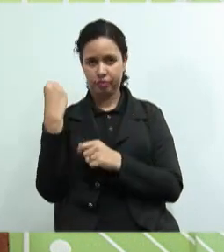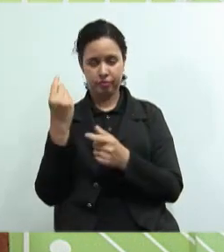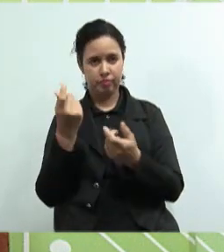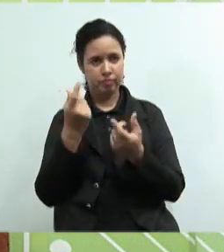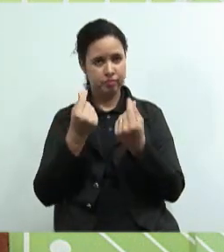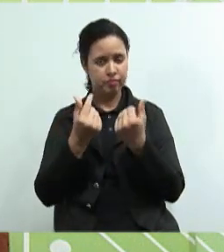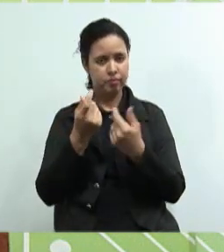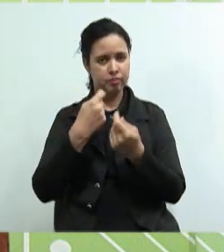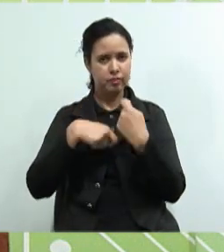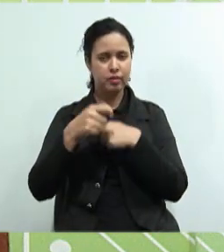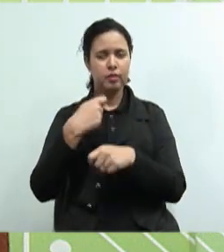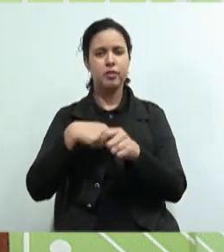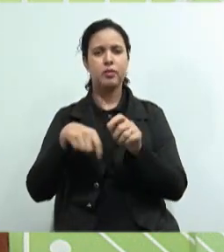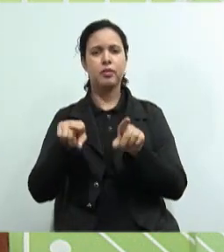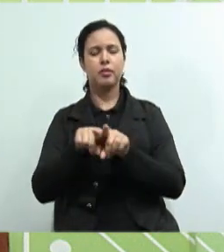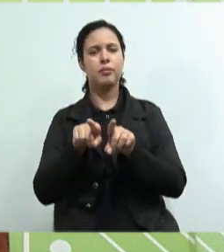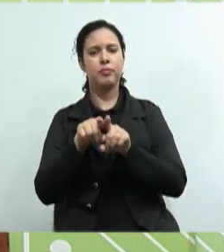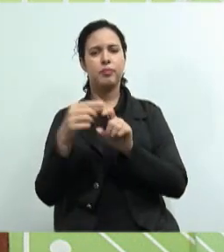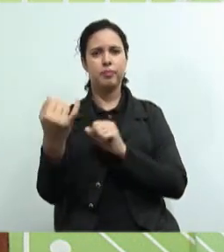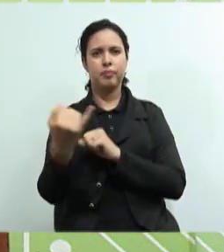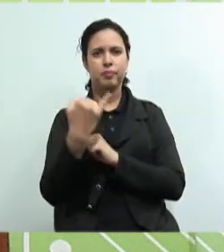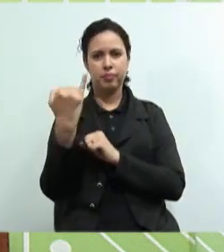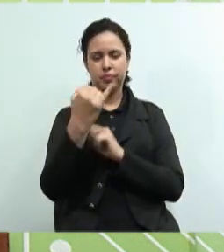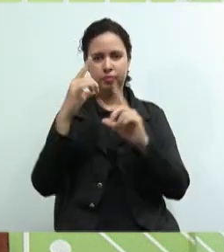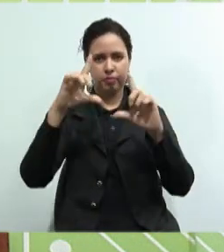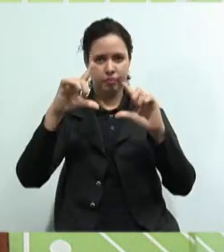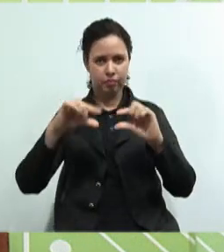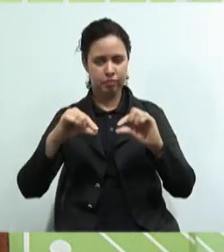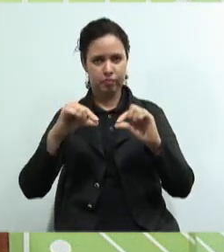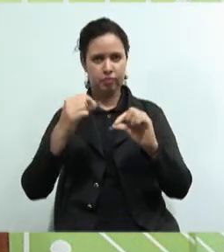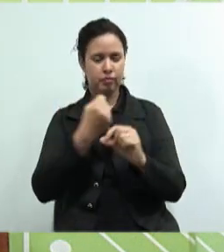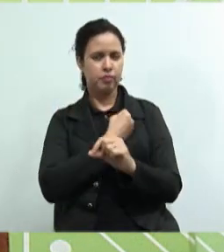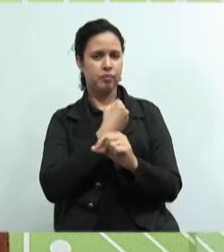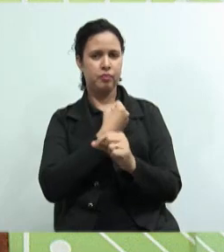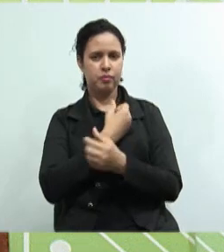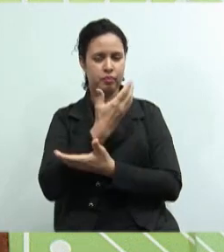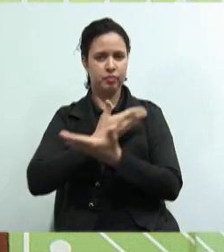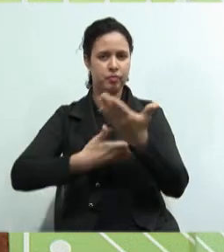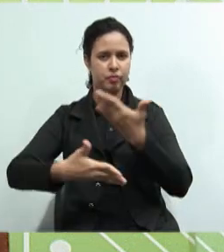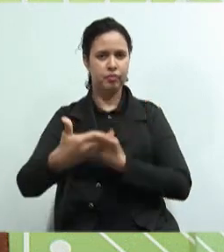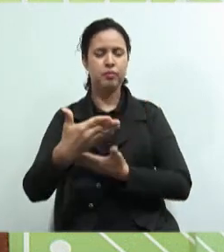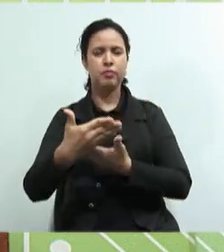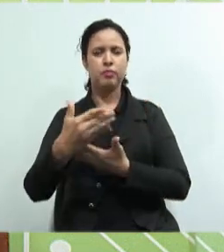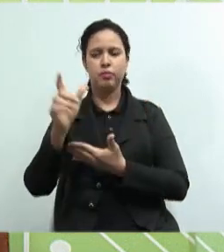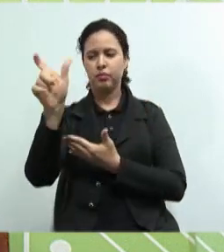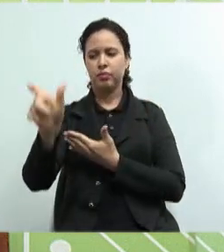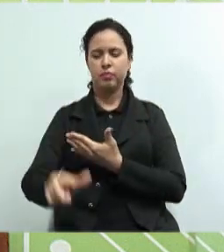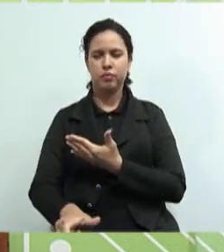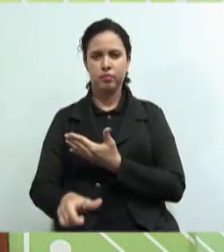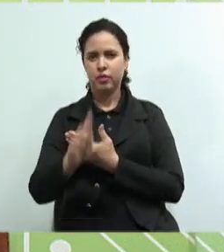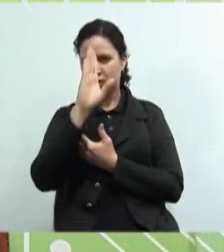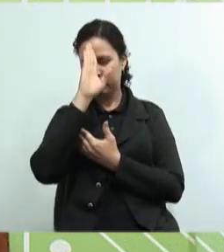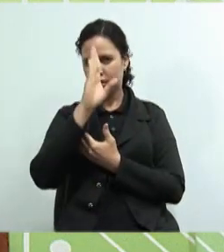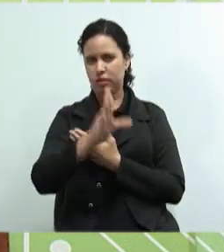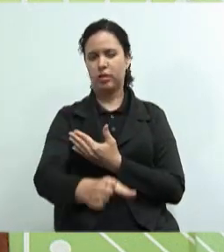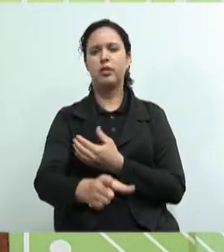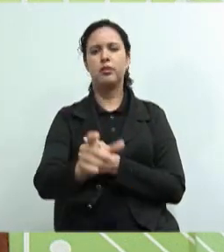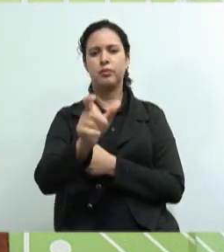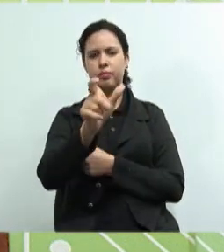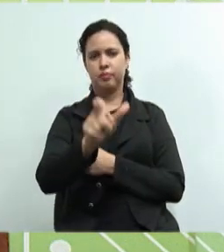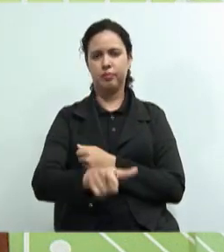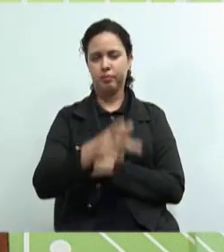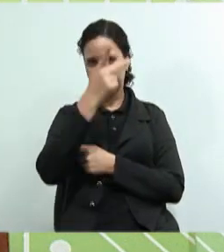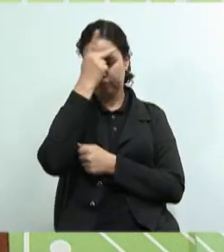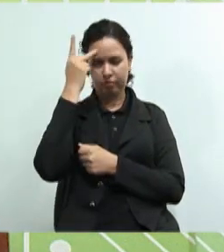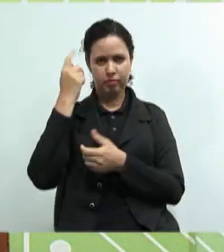econômica. Falamos sobre a importância de reduzir o número de atravessadores, para que o produtor faça um comércio mais direto com o consumidor